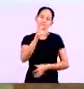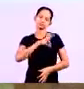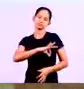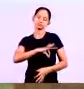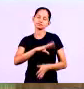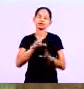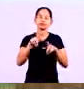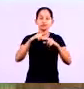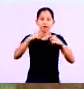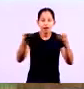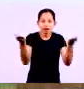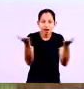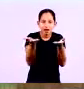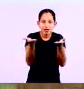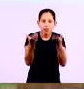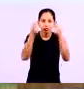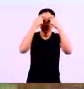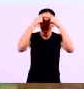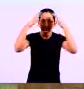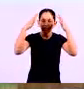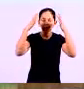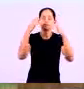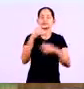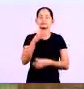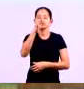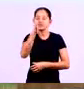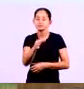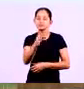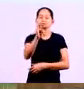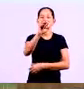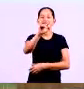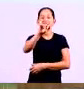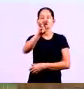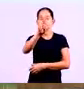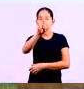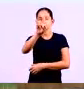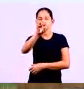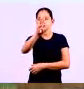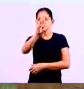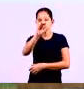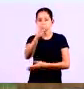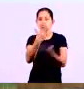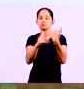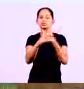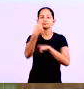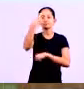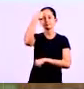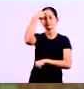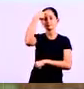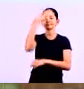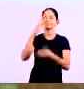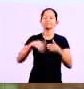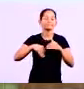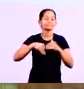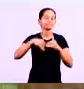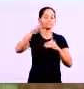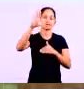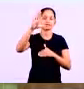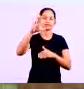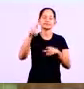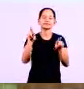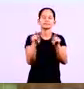gente vai começar a entender aqui que os tributos é muito mais do que isso que você está pensando, que você paga, e também